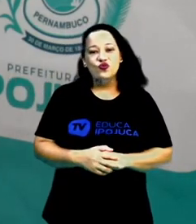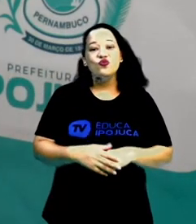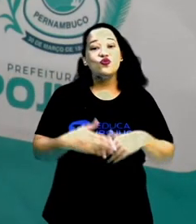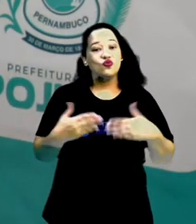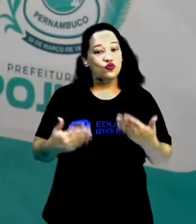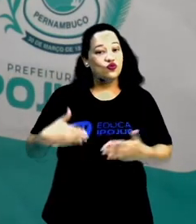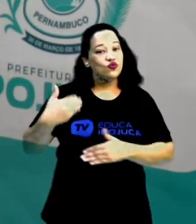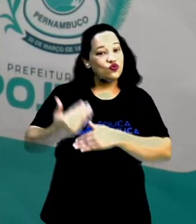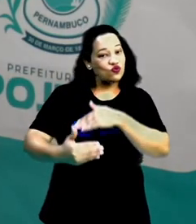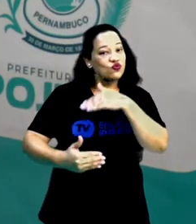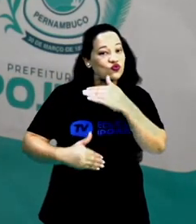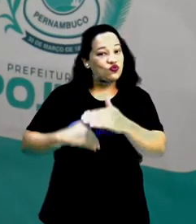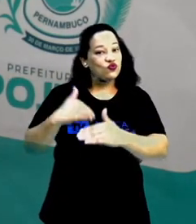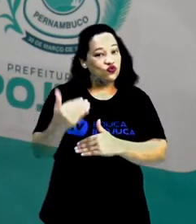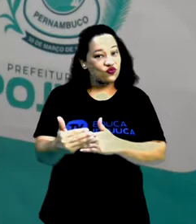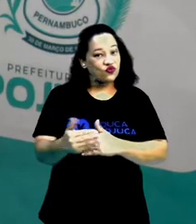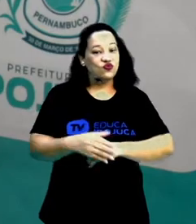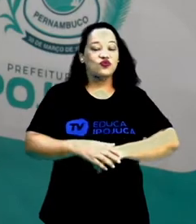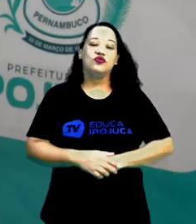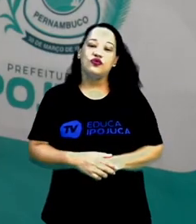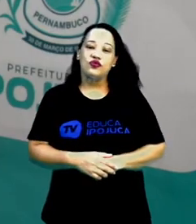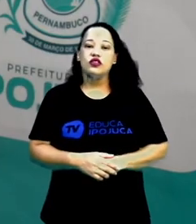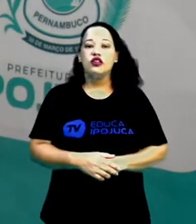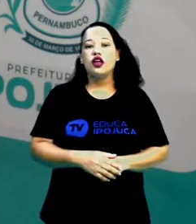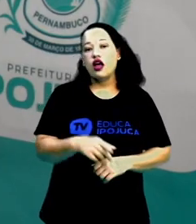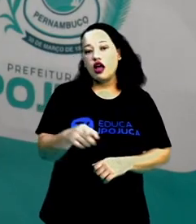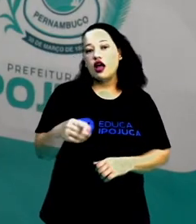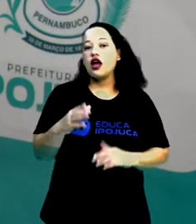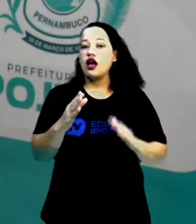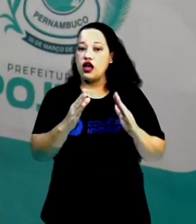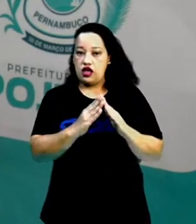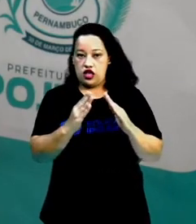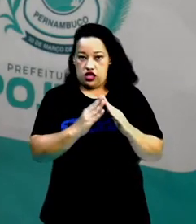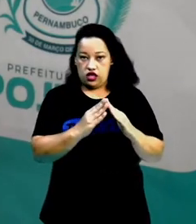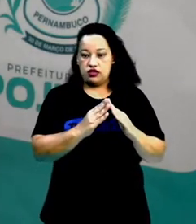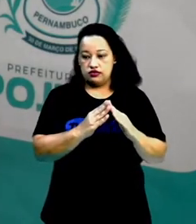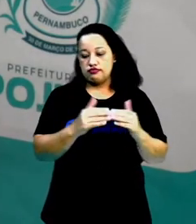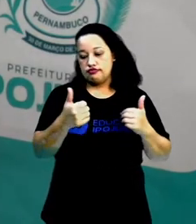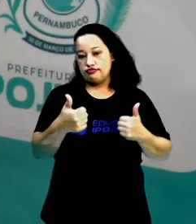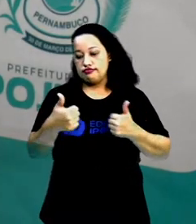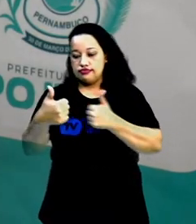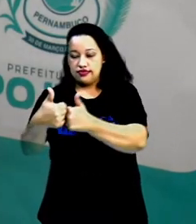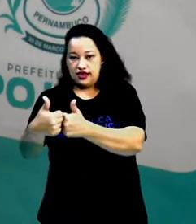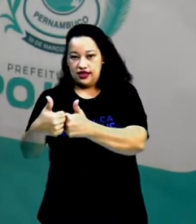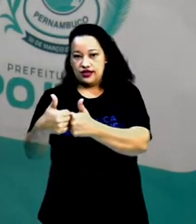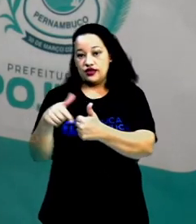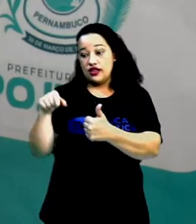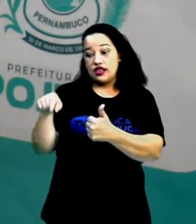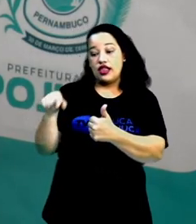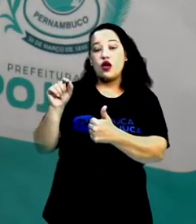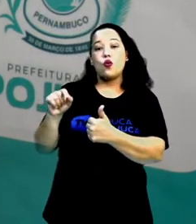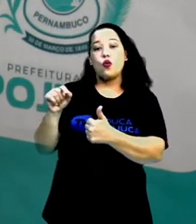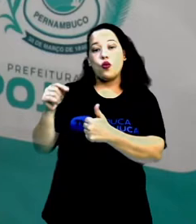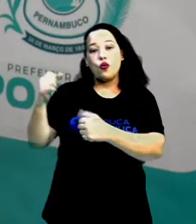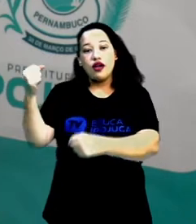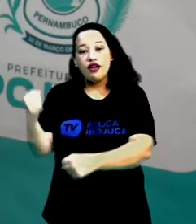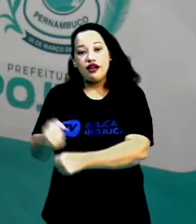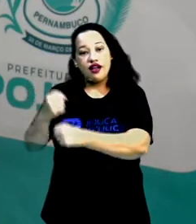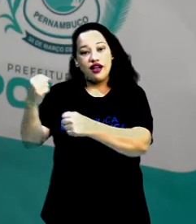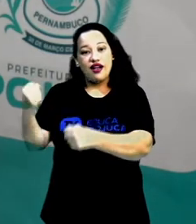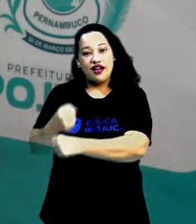Passaram alguns dias. Perto da casa de Clara foi construindo